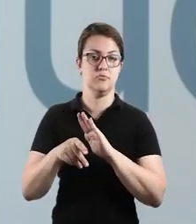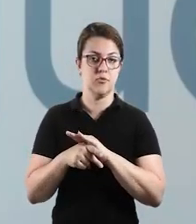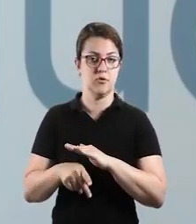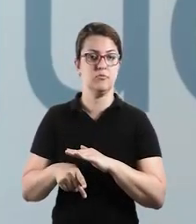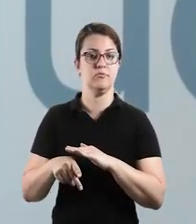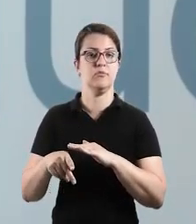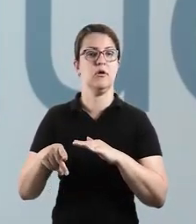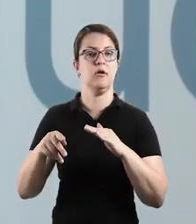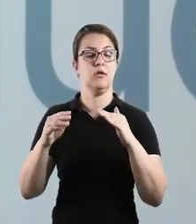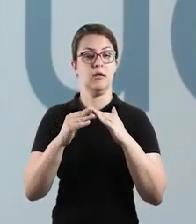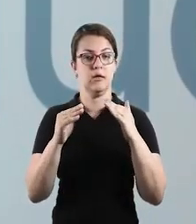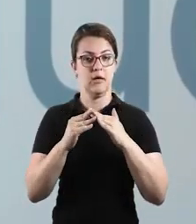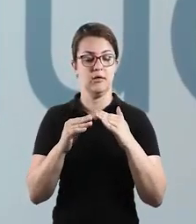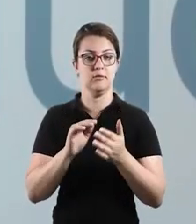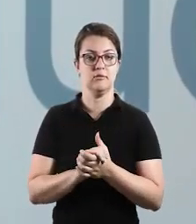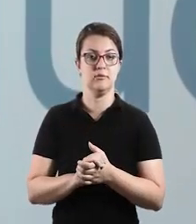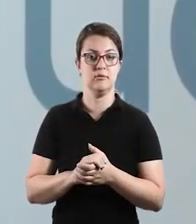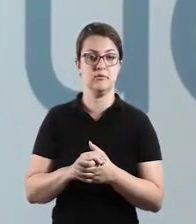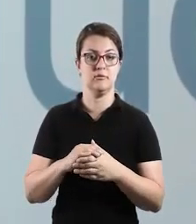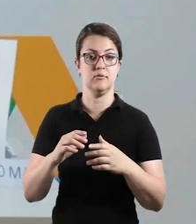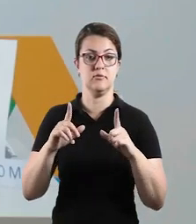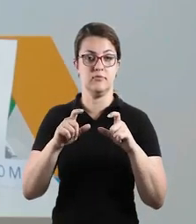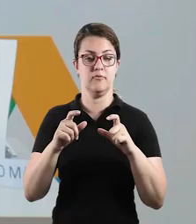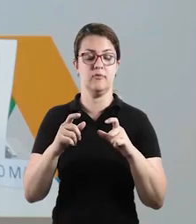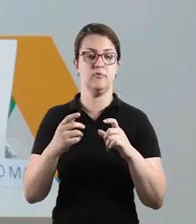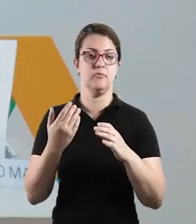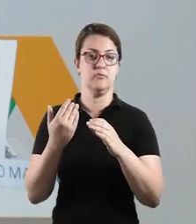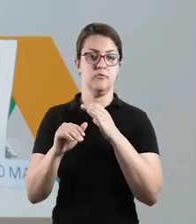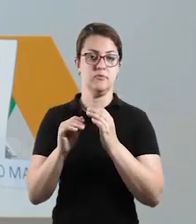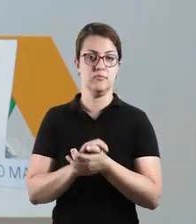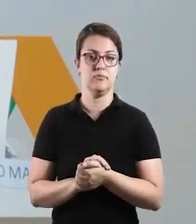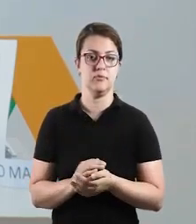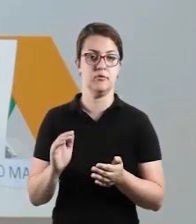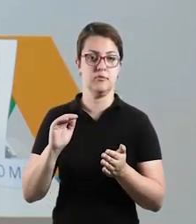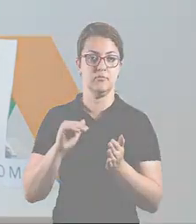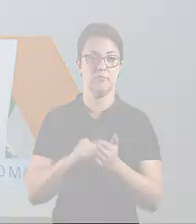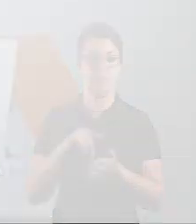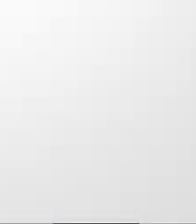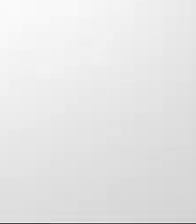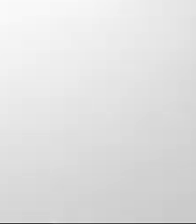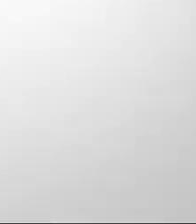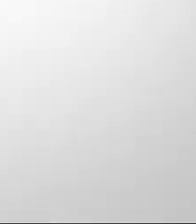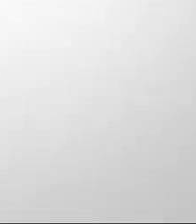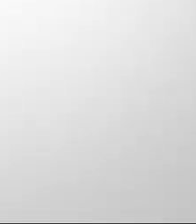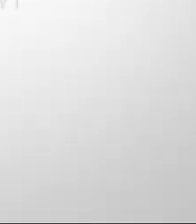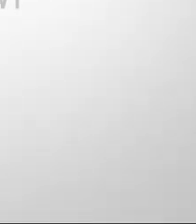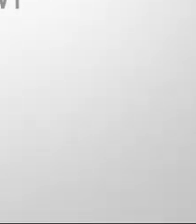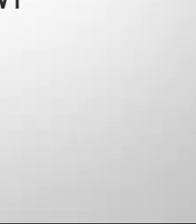fotografem, mandem para os professores, tá? Muito obrigada e até o próximo vídeo.